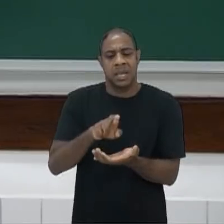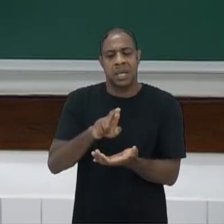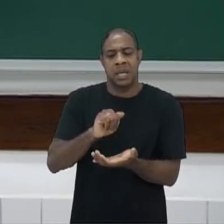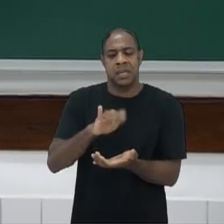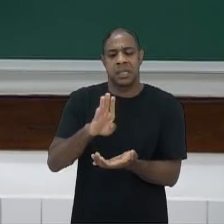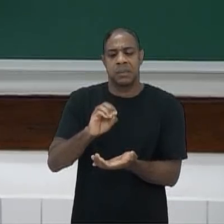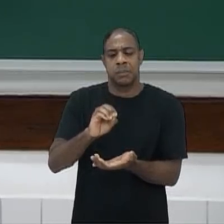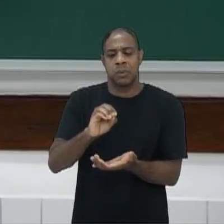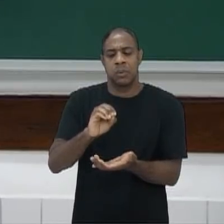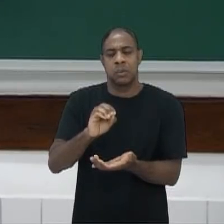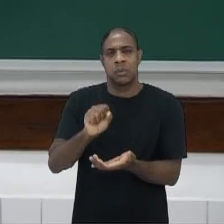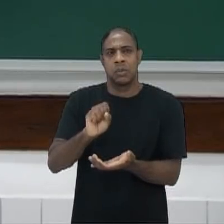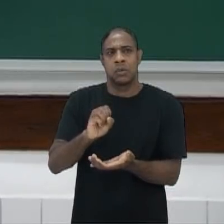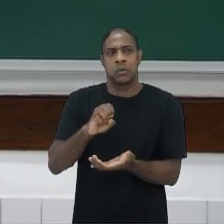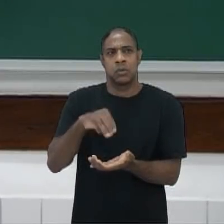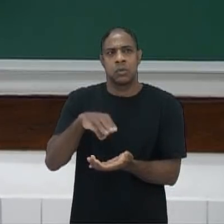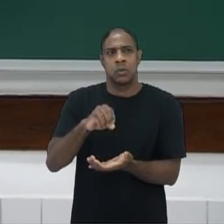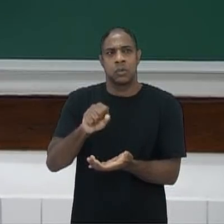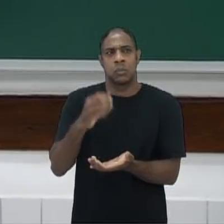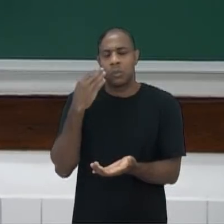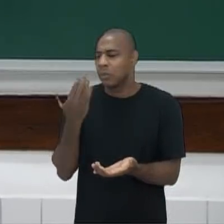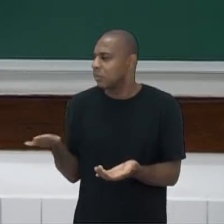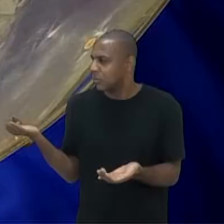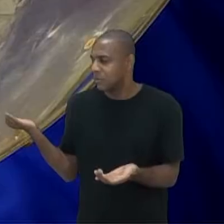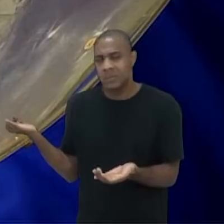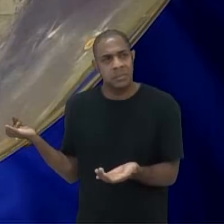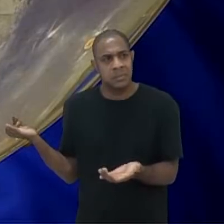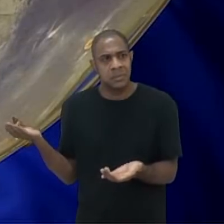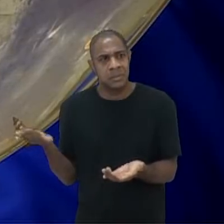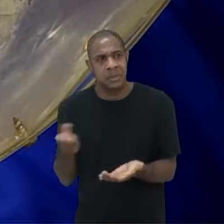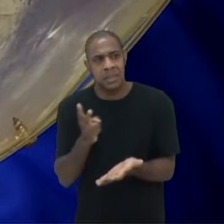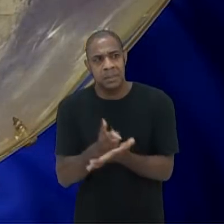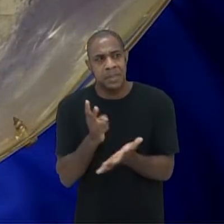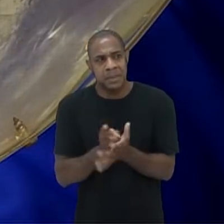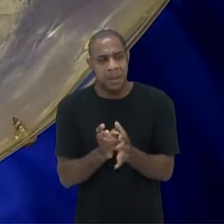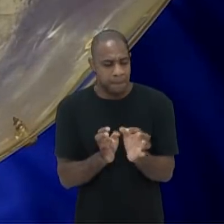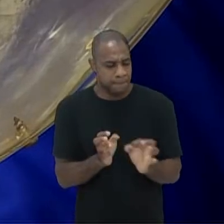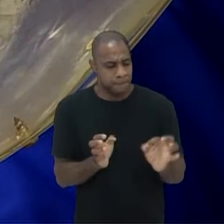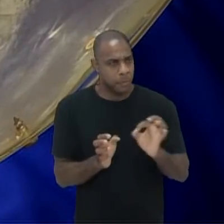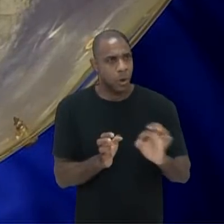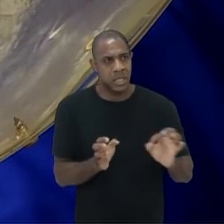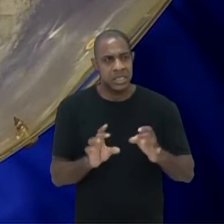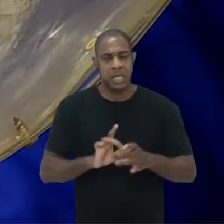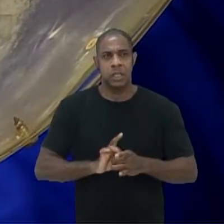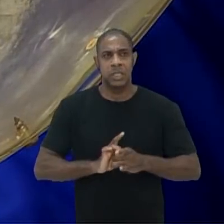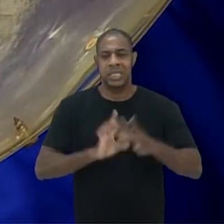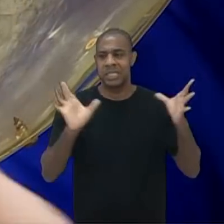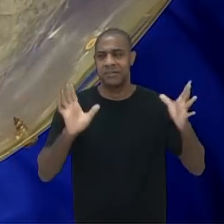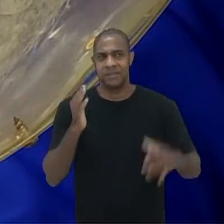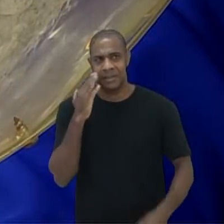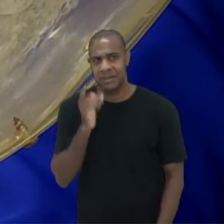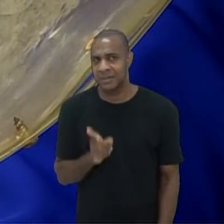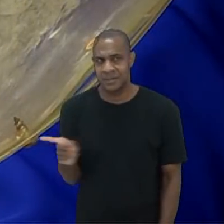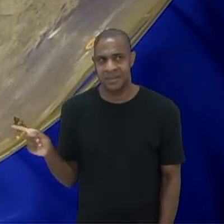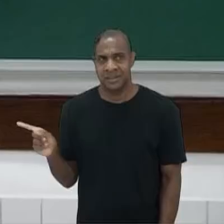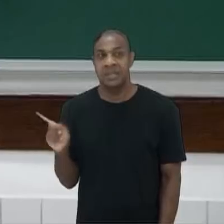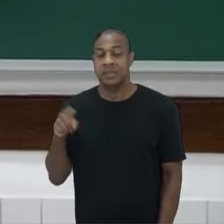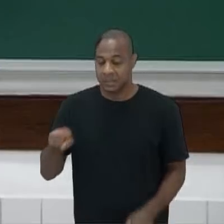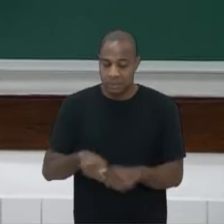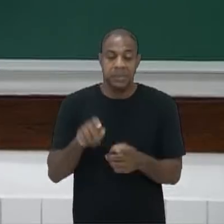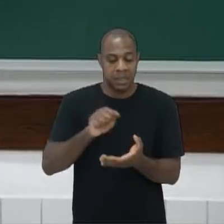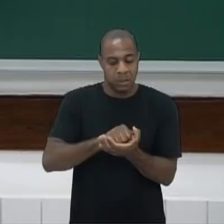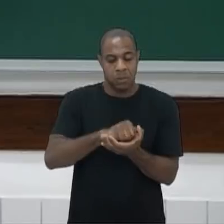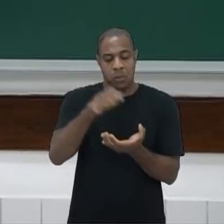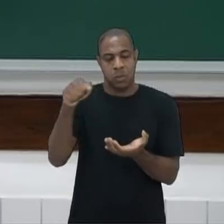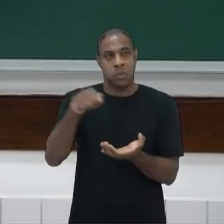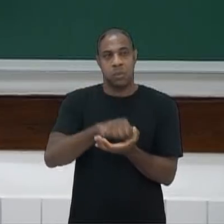retículo endoplasmático rugoso. Mas perceba essa mesma bolinha solta, livre. É um ribossomo também